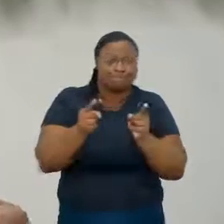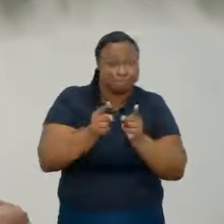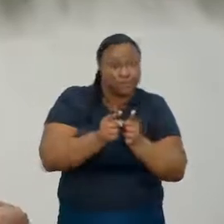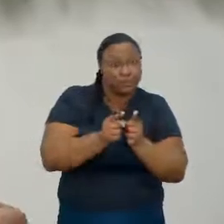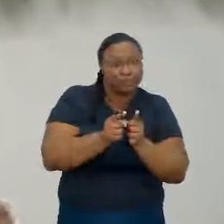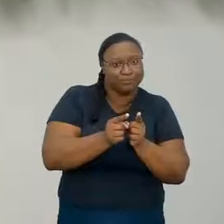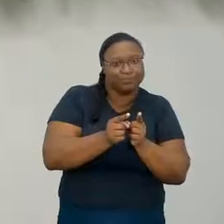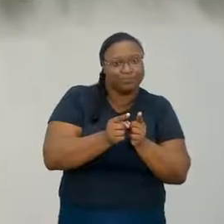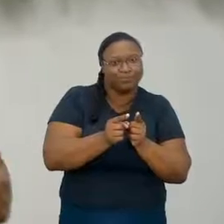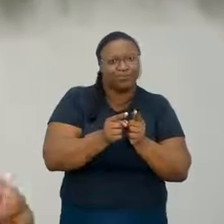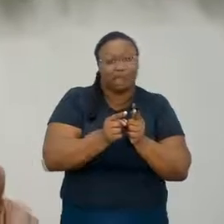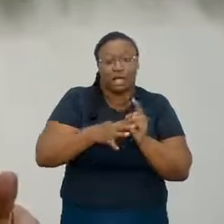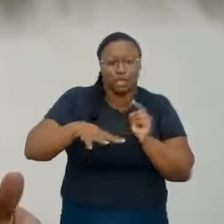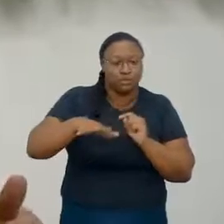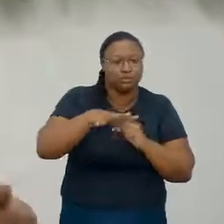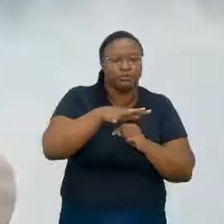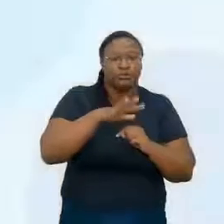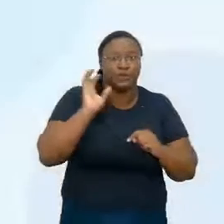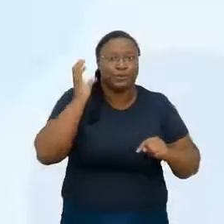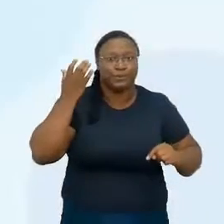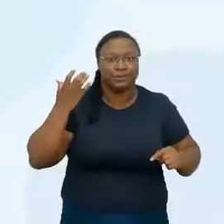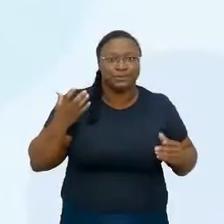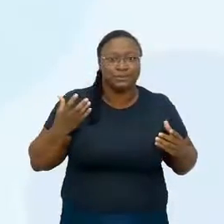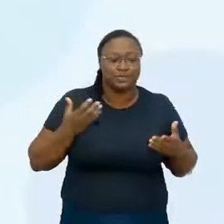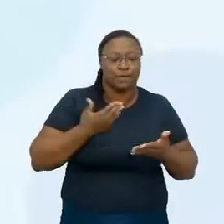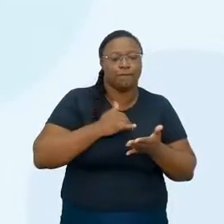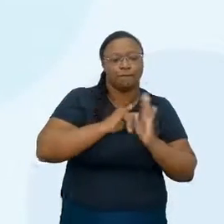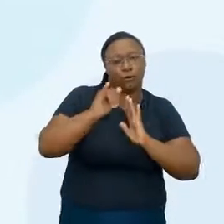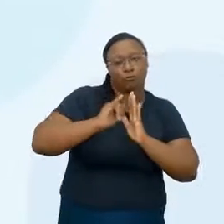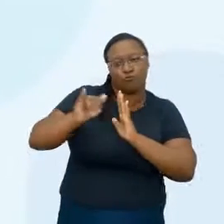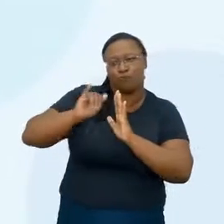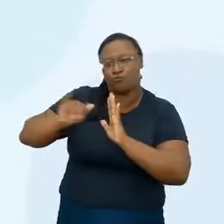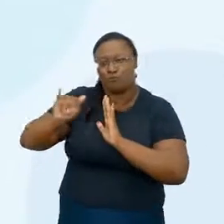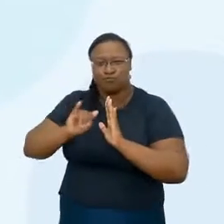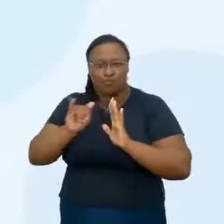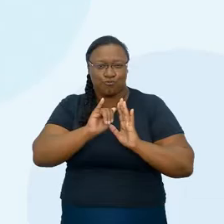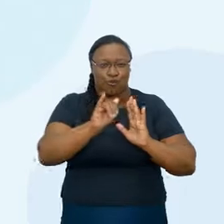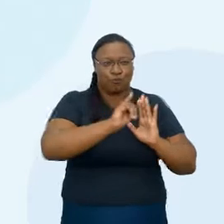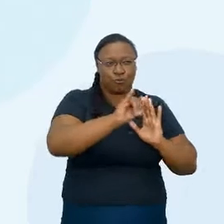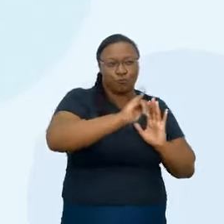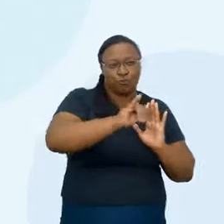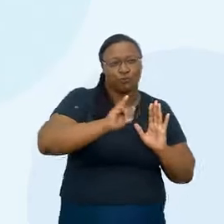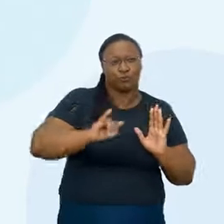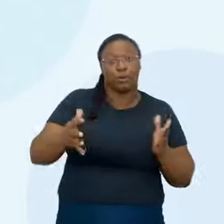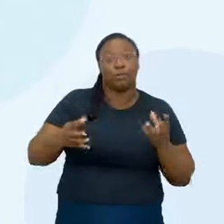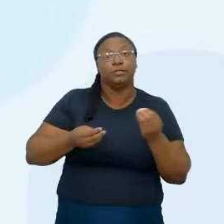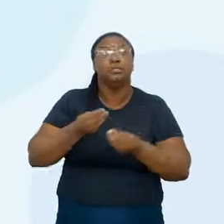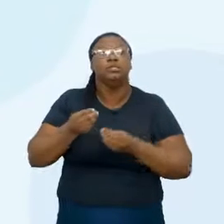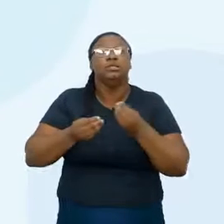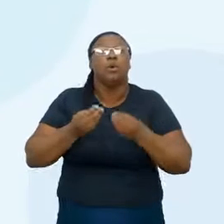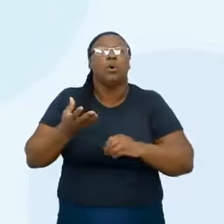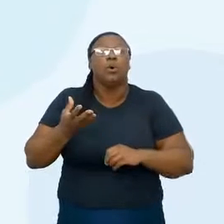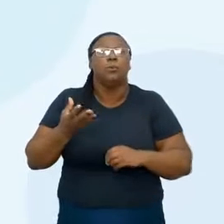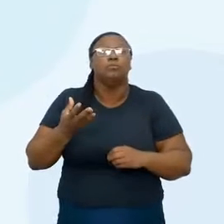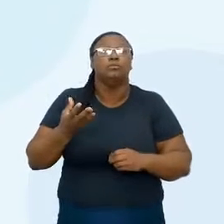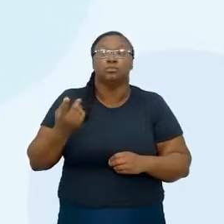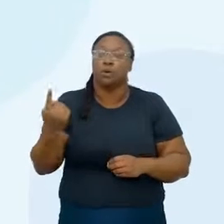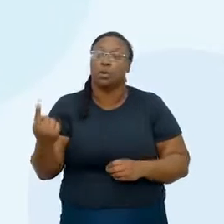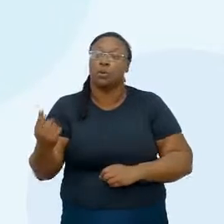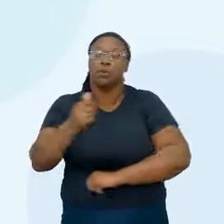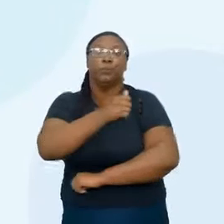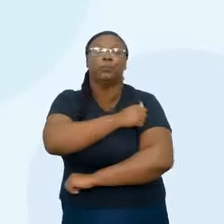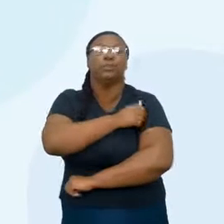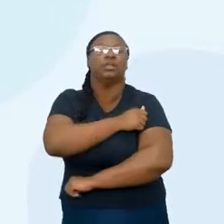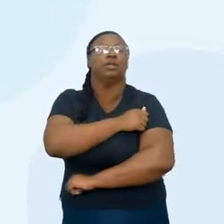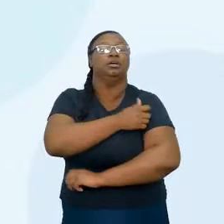sendo tratado ali, a divulgação dessas notícias, né? De que forma que os nossos